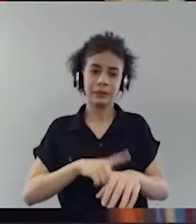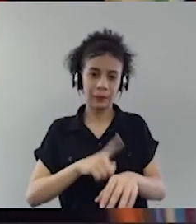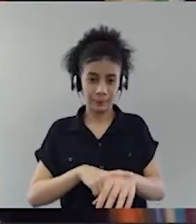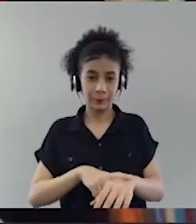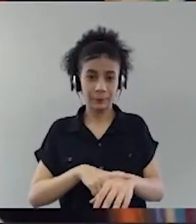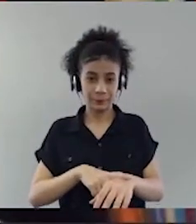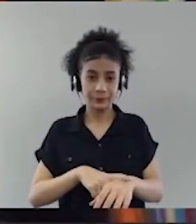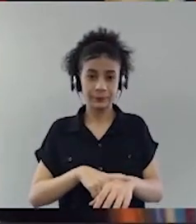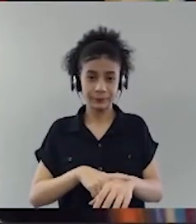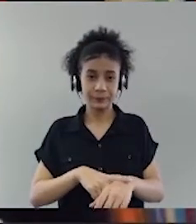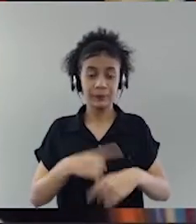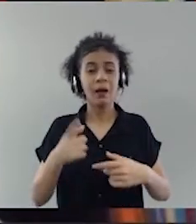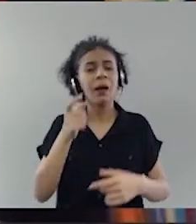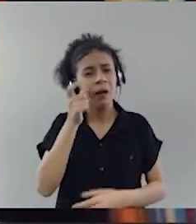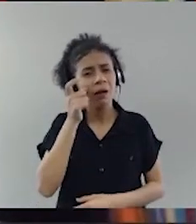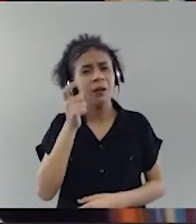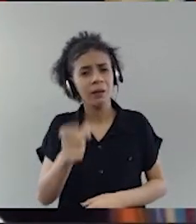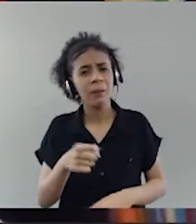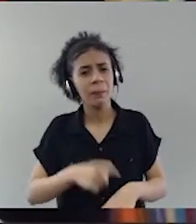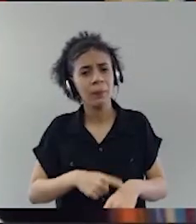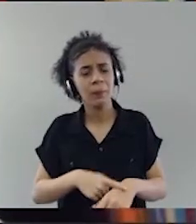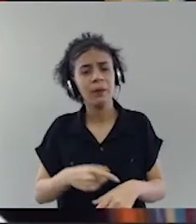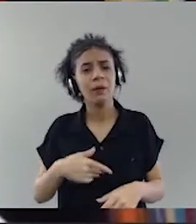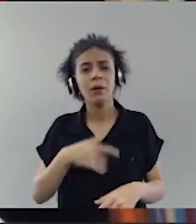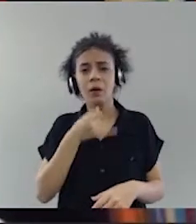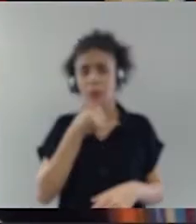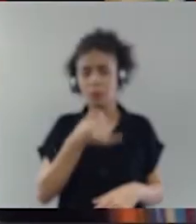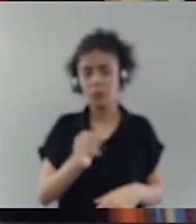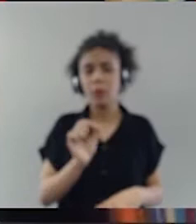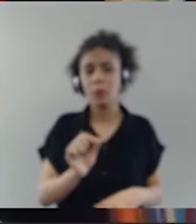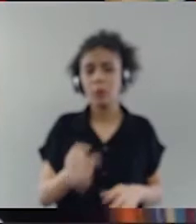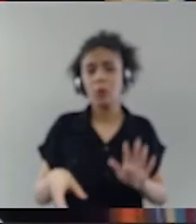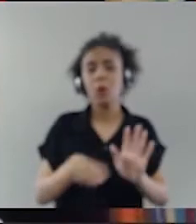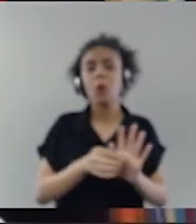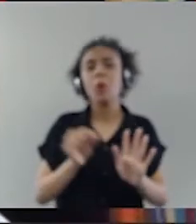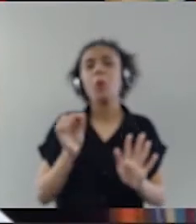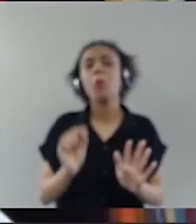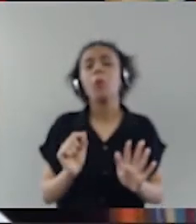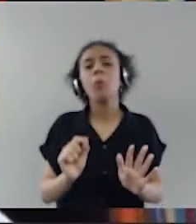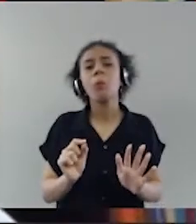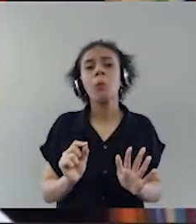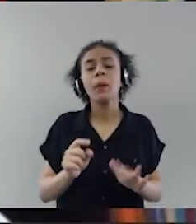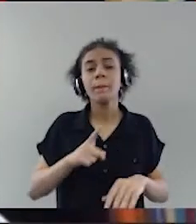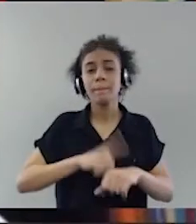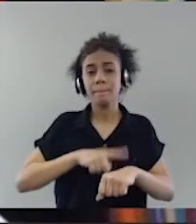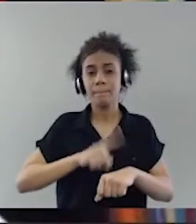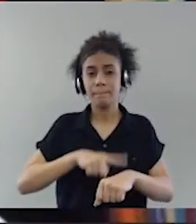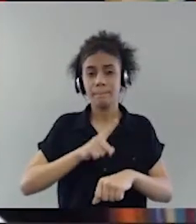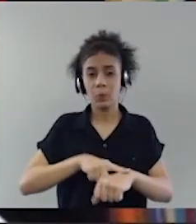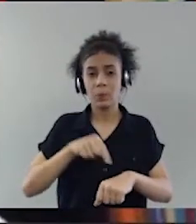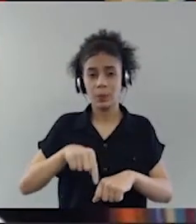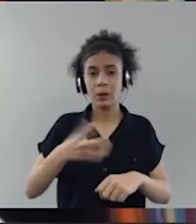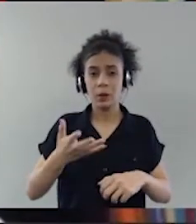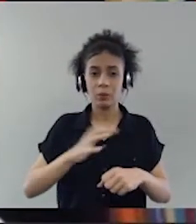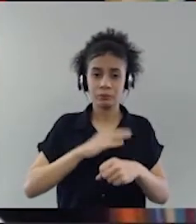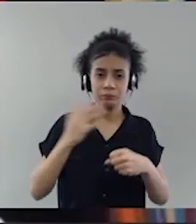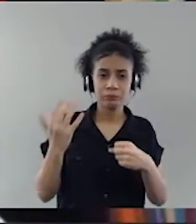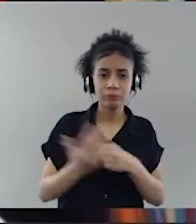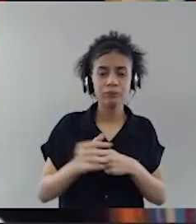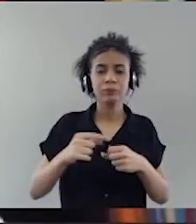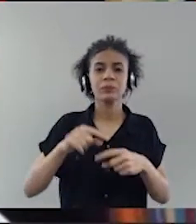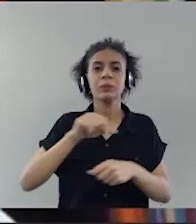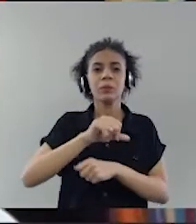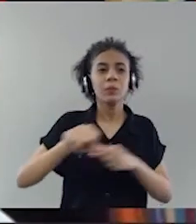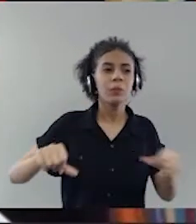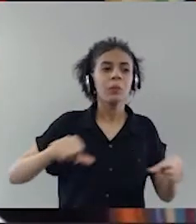A questão interessante do momento, eu dizia que é colocada em realce no momento atual de pandemia e por conta das